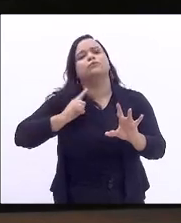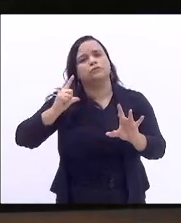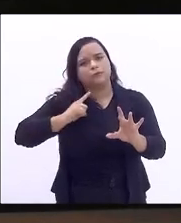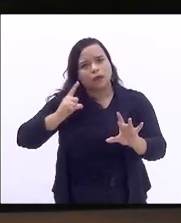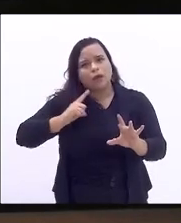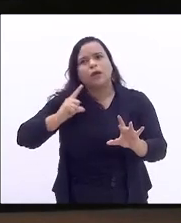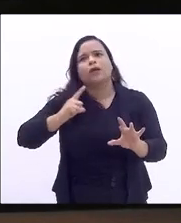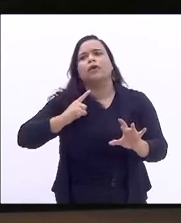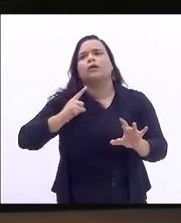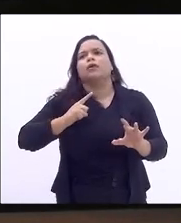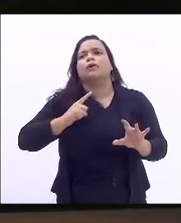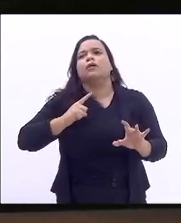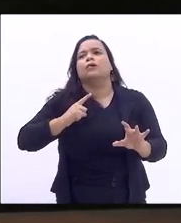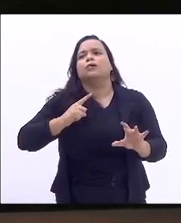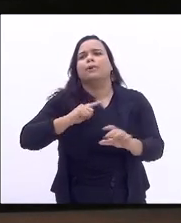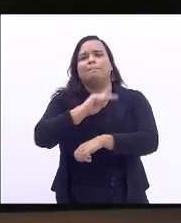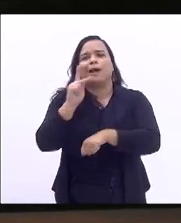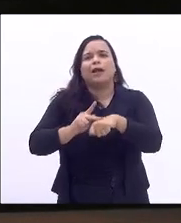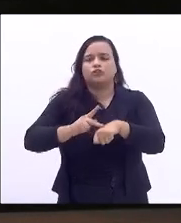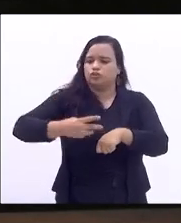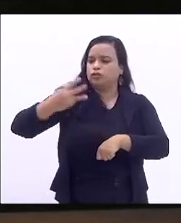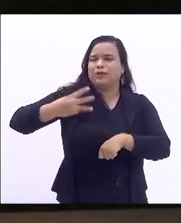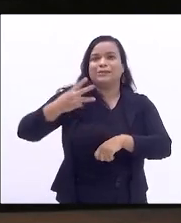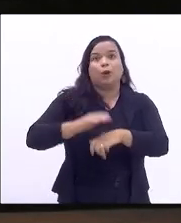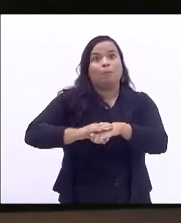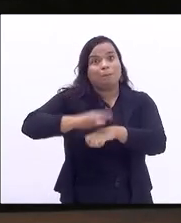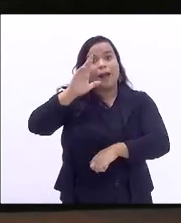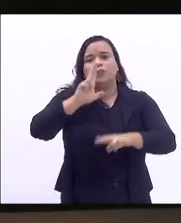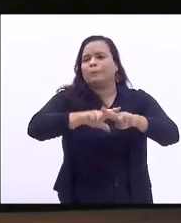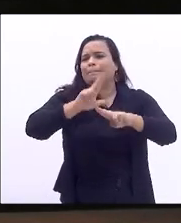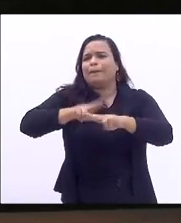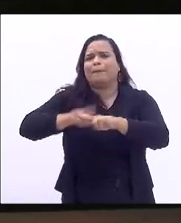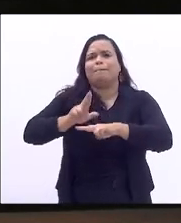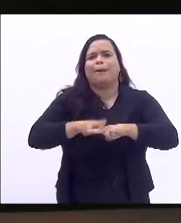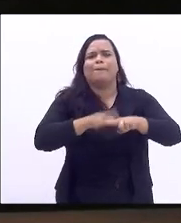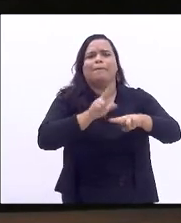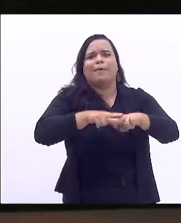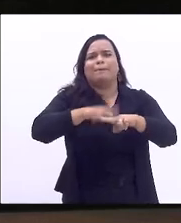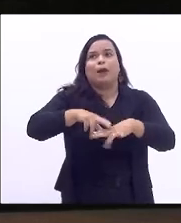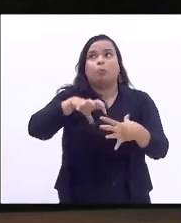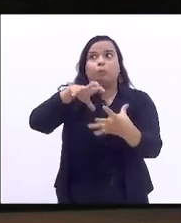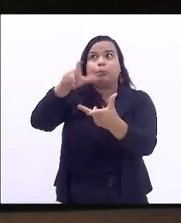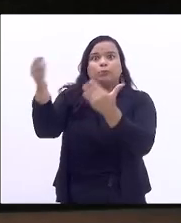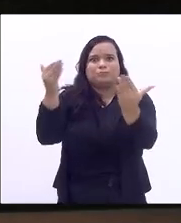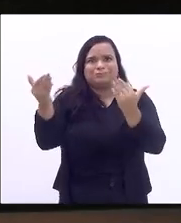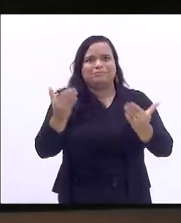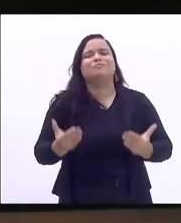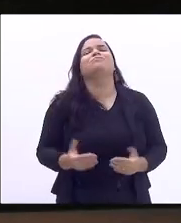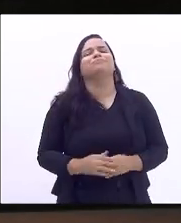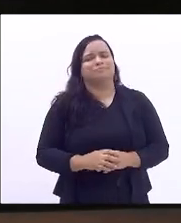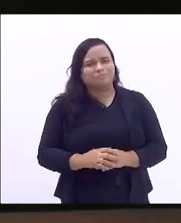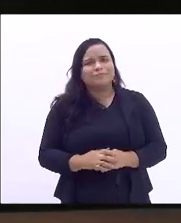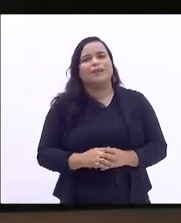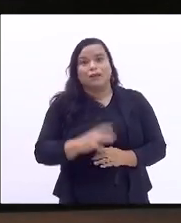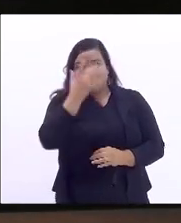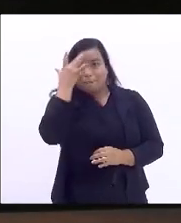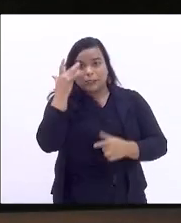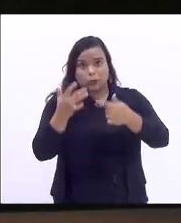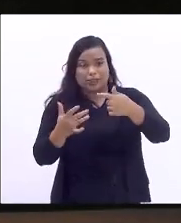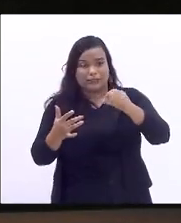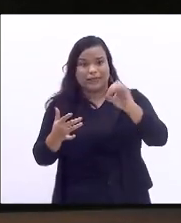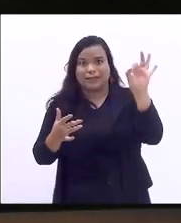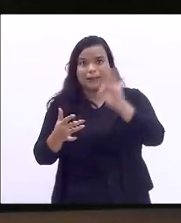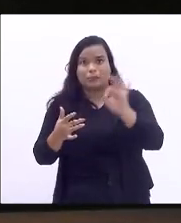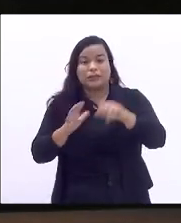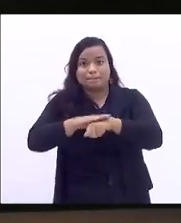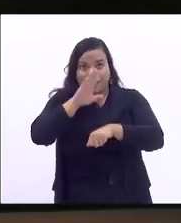status do status de terceiro país que mais eficaz ela pessoas no mundo onde mais de setenta por cento dessas pessoas são negras